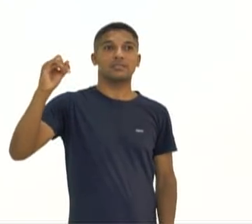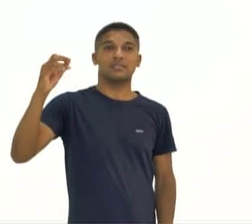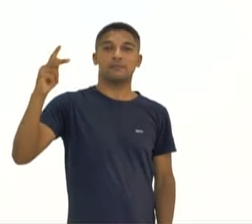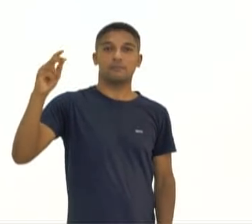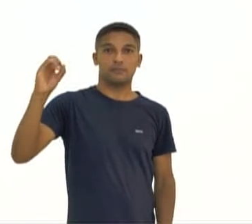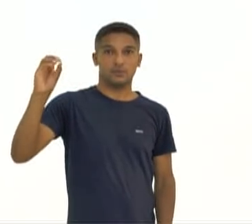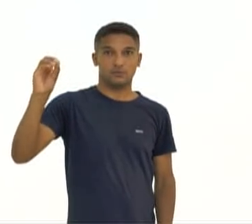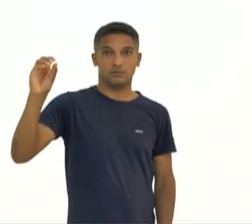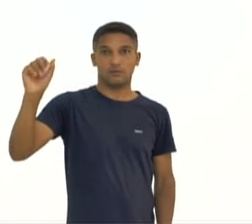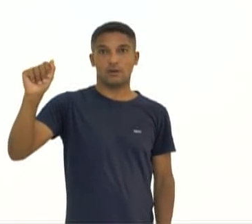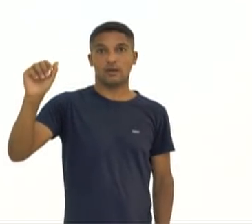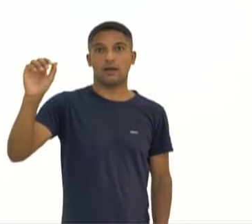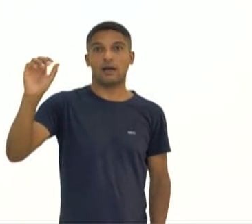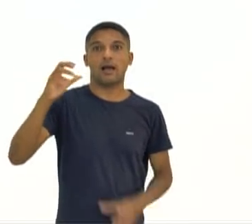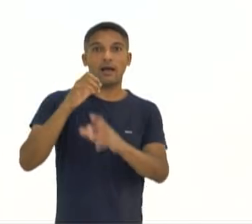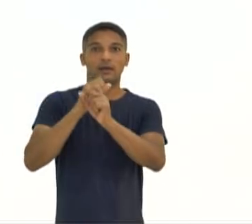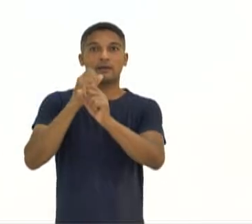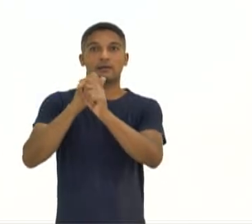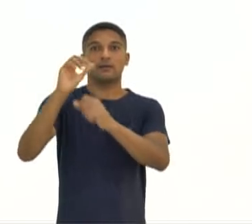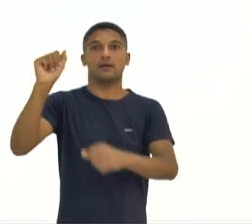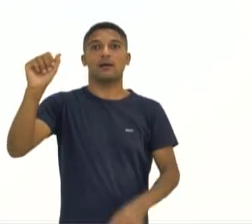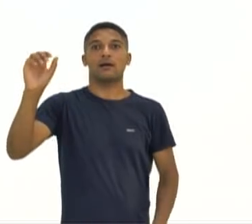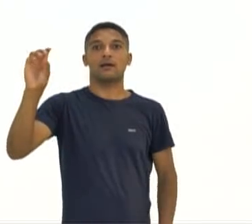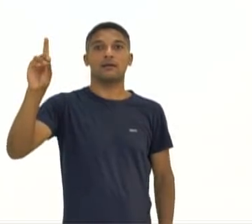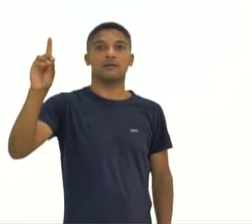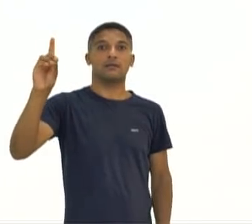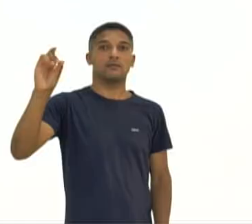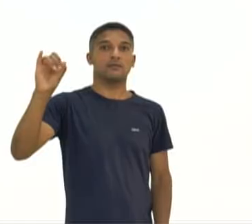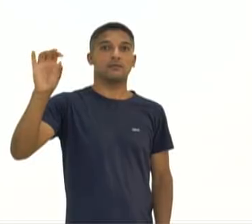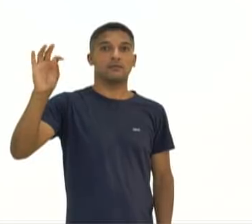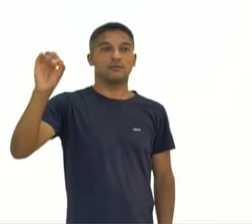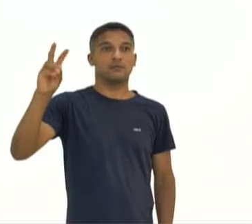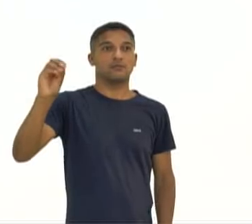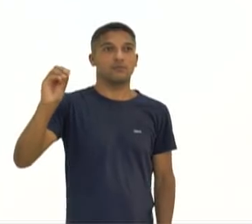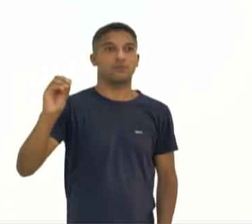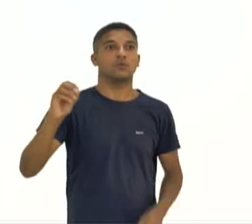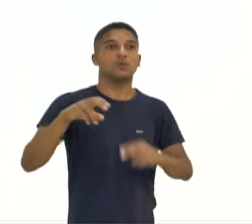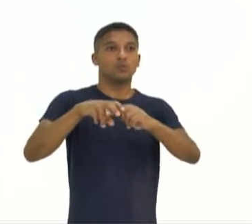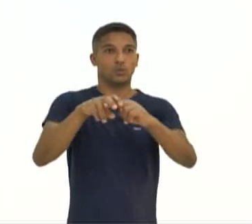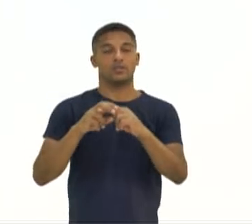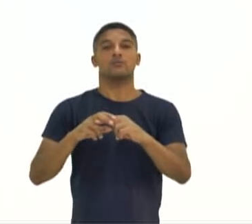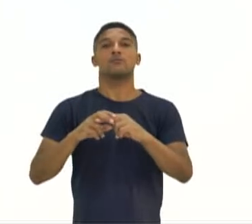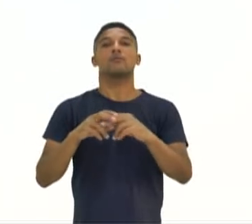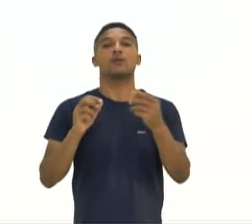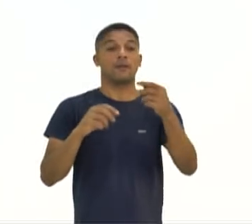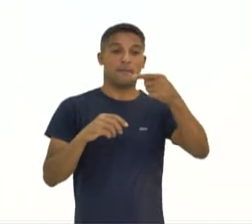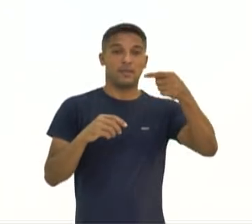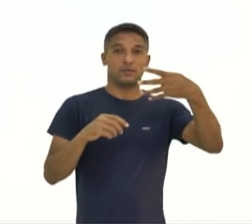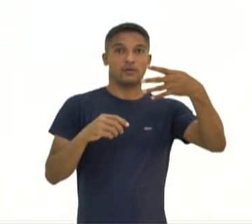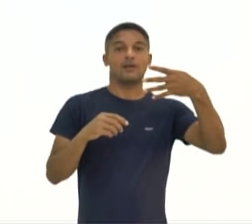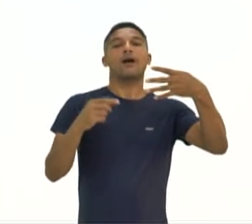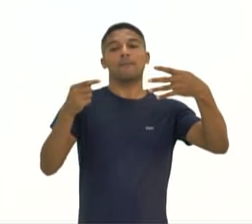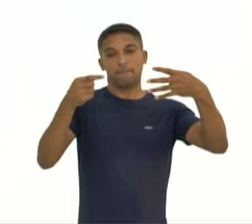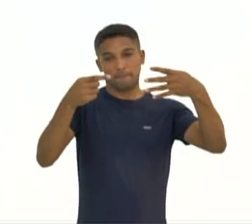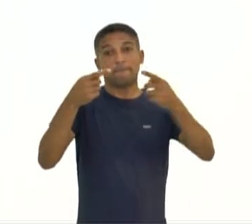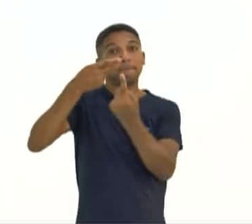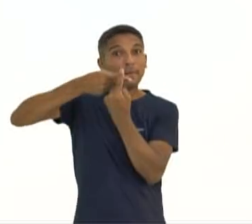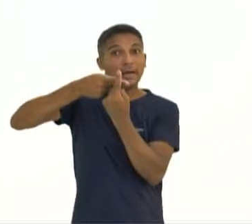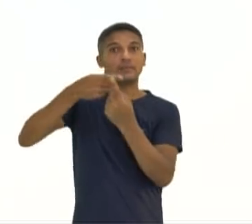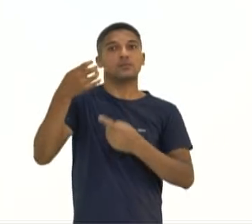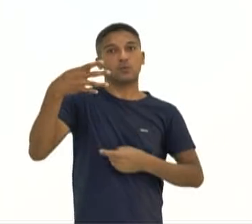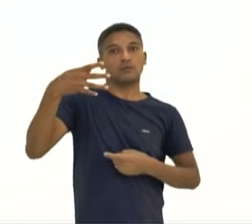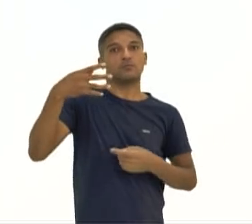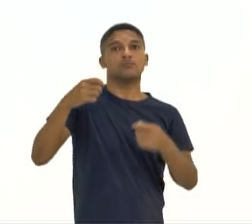mais 4. Então, menos 4 com mais 4, consegui eliminá-lo e me